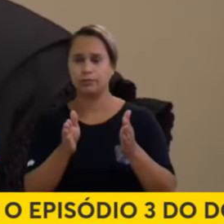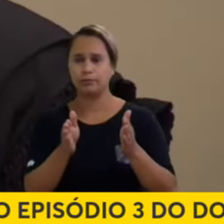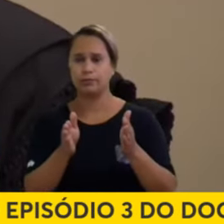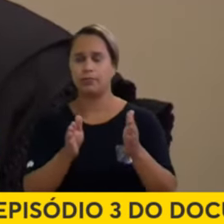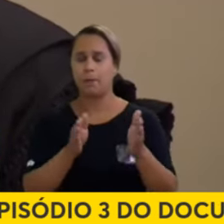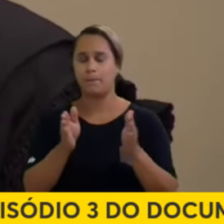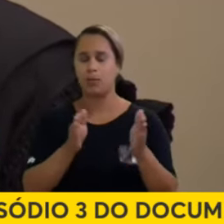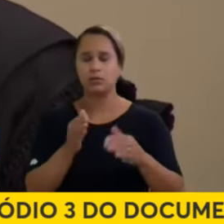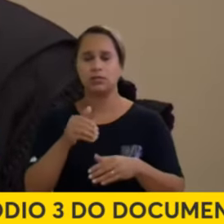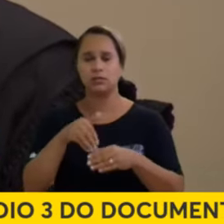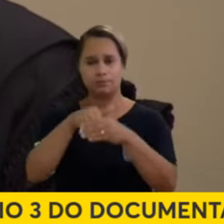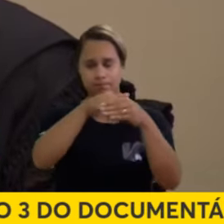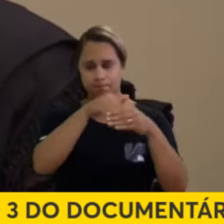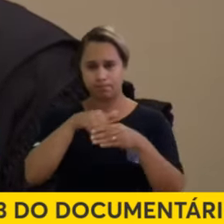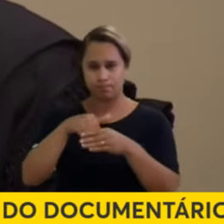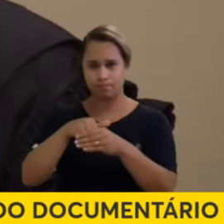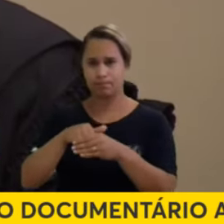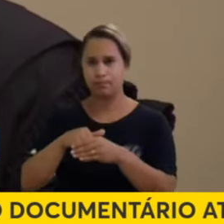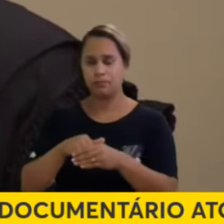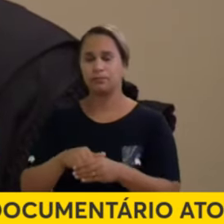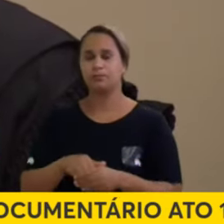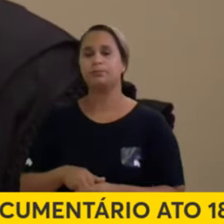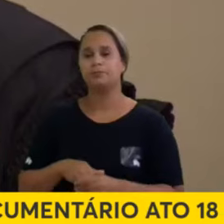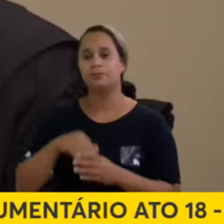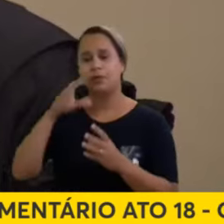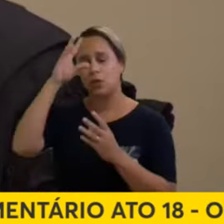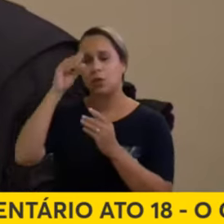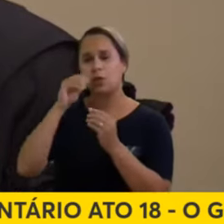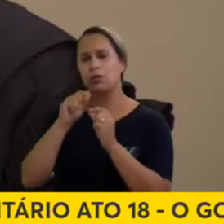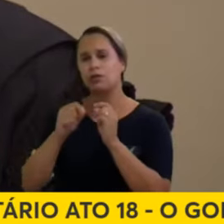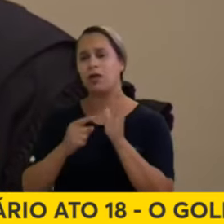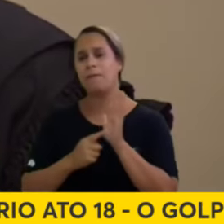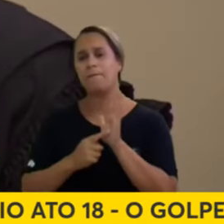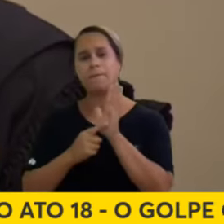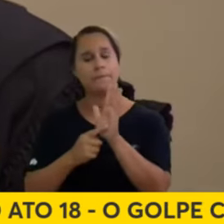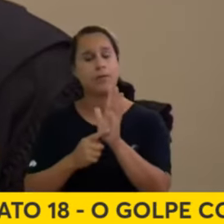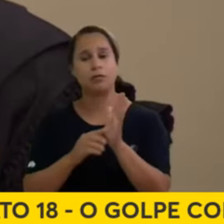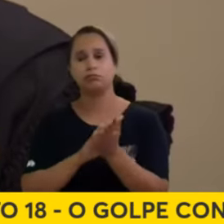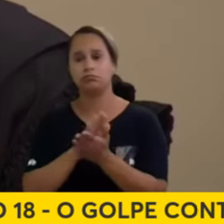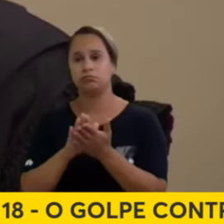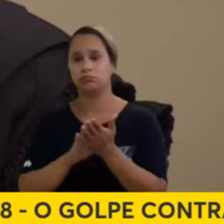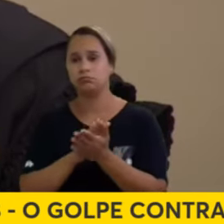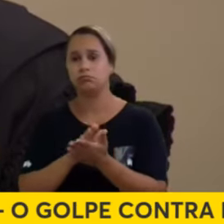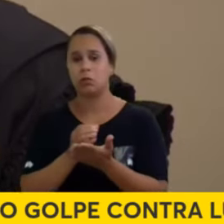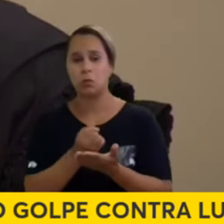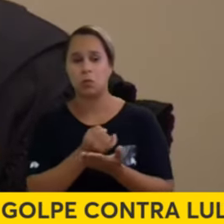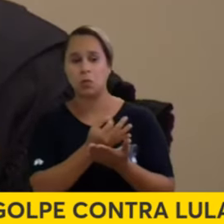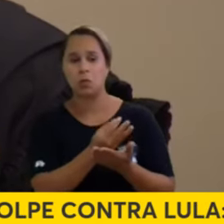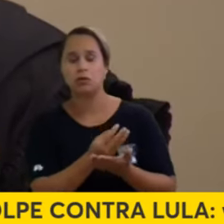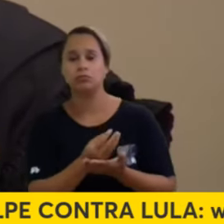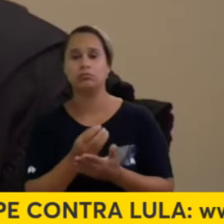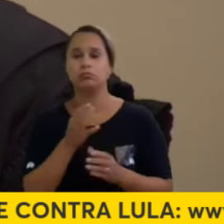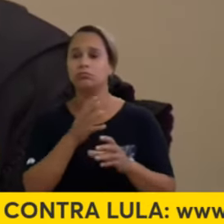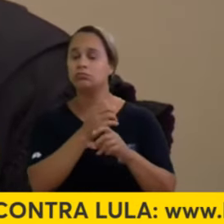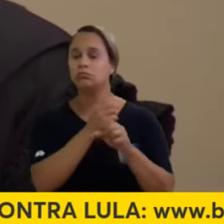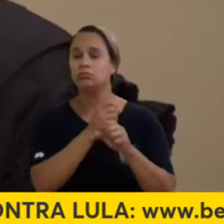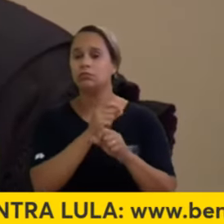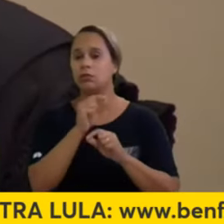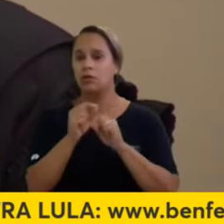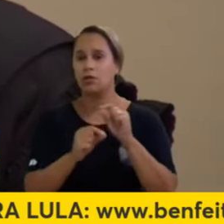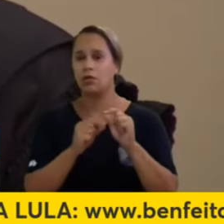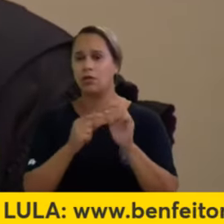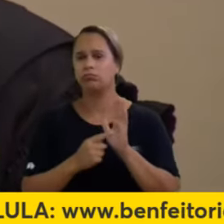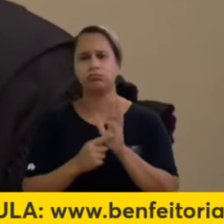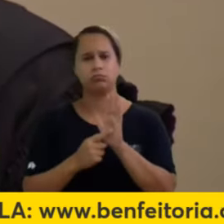presente neste ponto que as despesas foram consideradas sem a demonstração de que quanto os autores gastaram nas pré-campanha E os autores em uma linha sequer